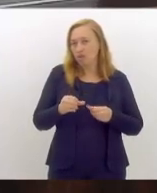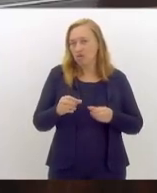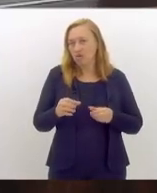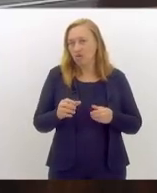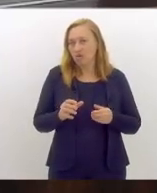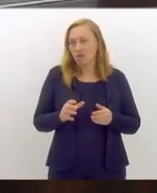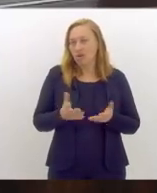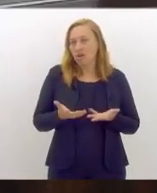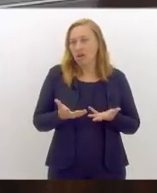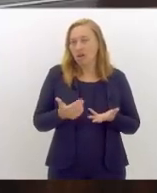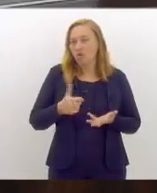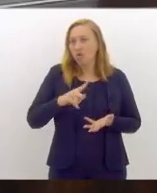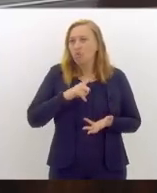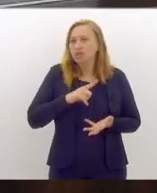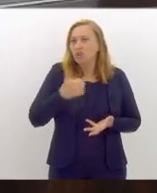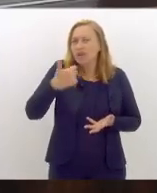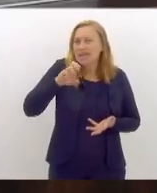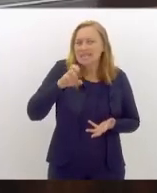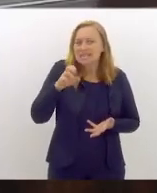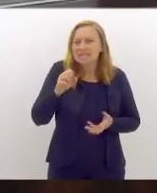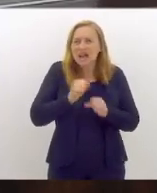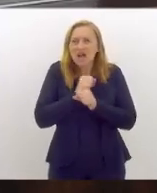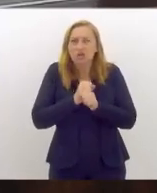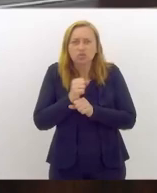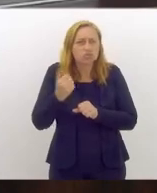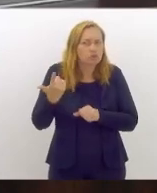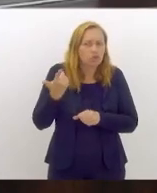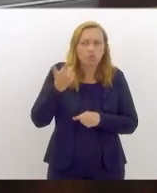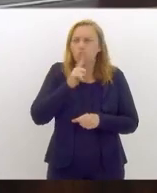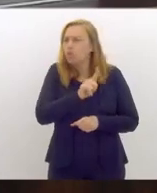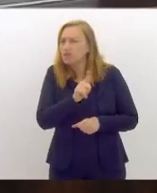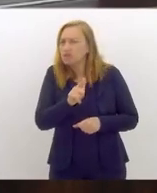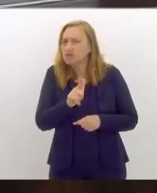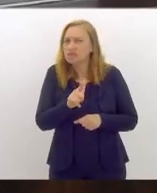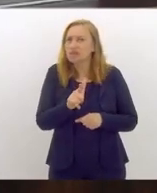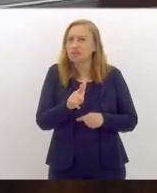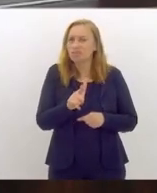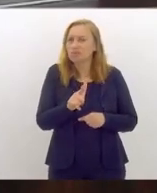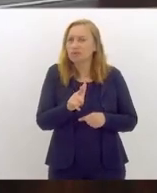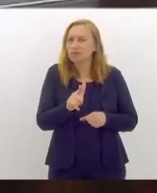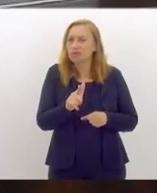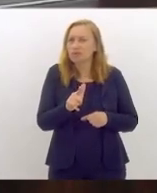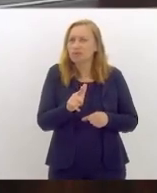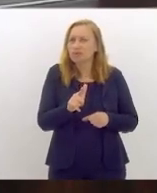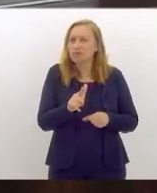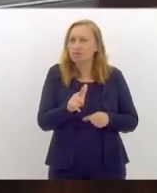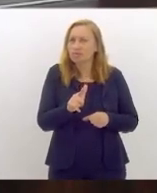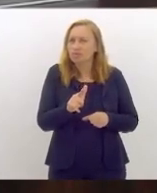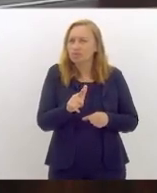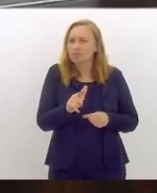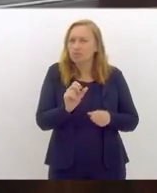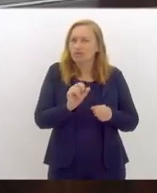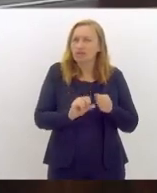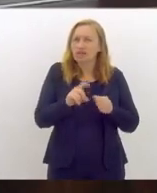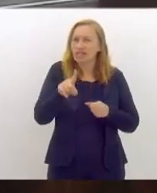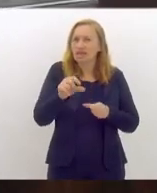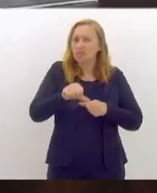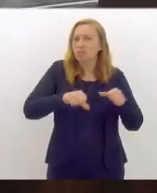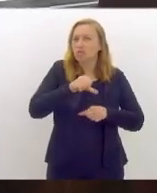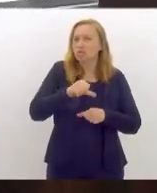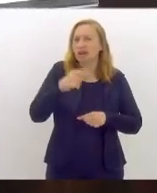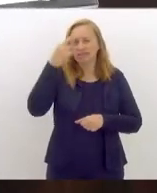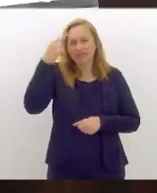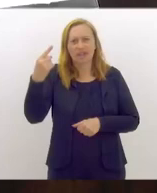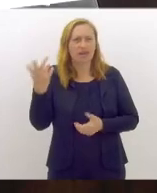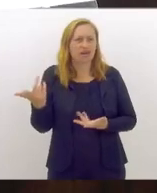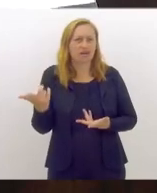eu tenho 15 anos eu não consigo pôr como é que tu consegue tu não tem nem dois dias tem dois de amizade não sei que tá com quatro anos que tá com